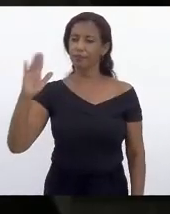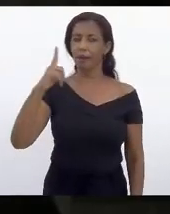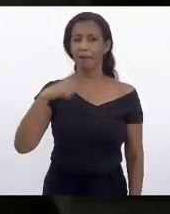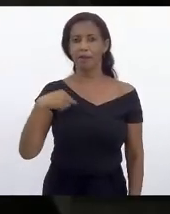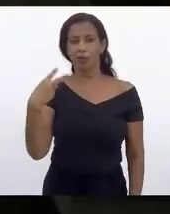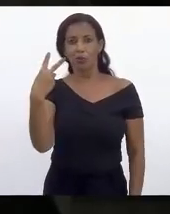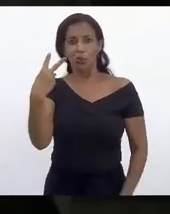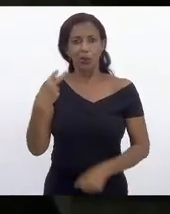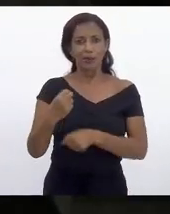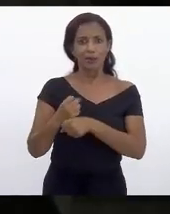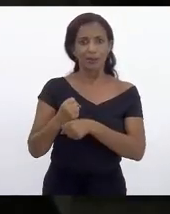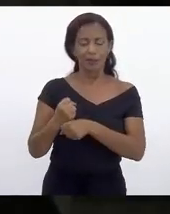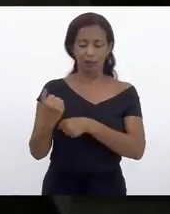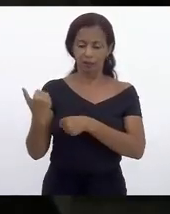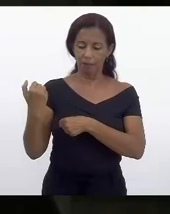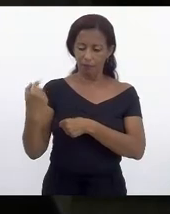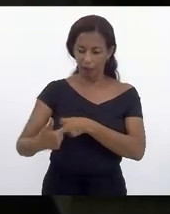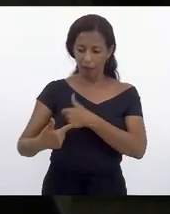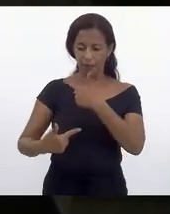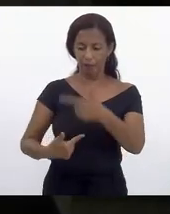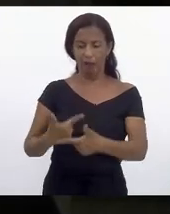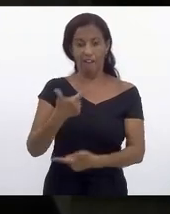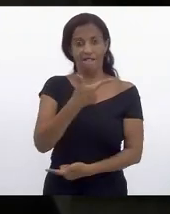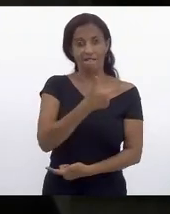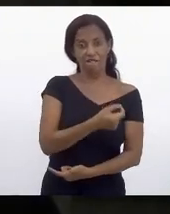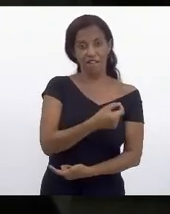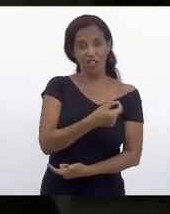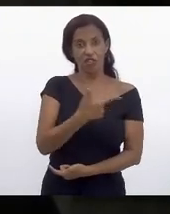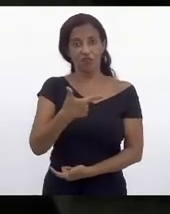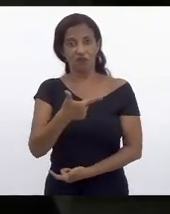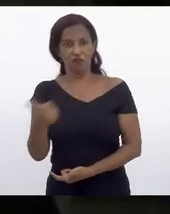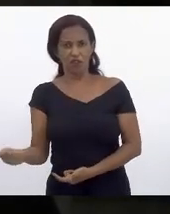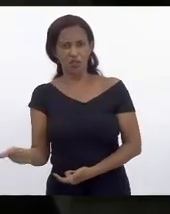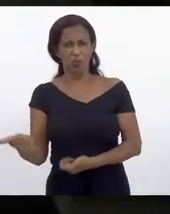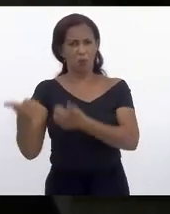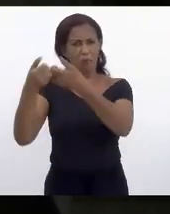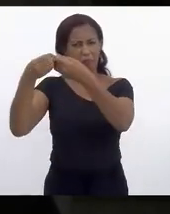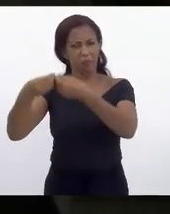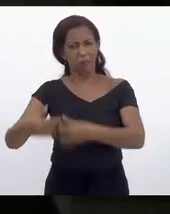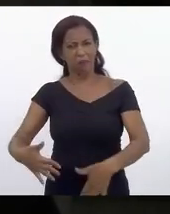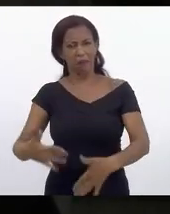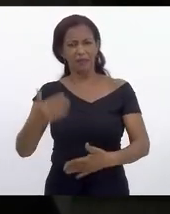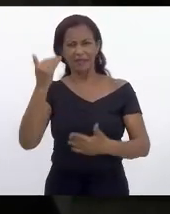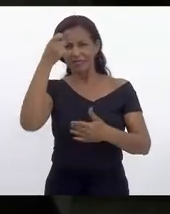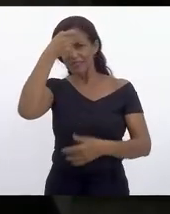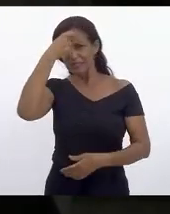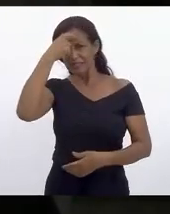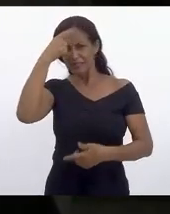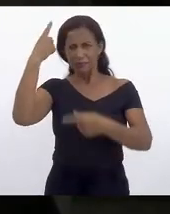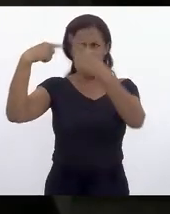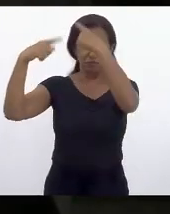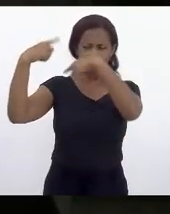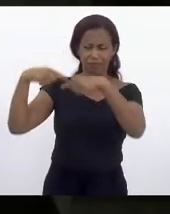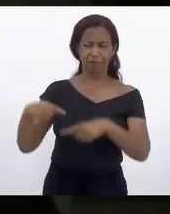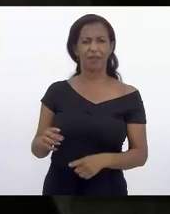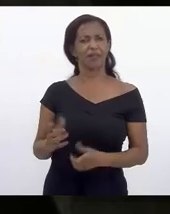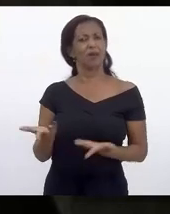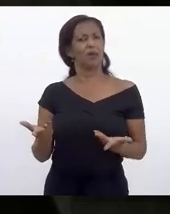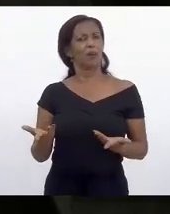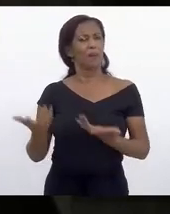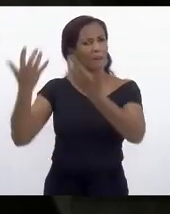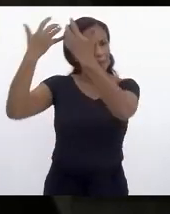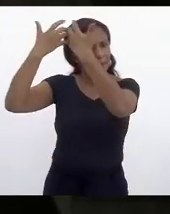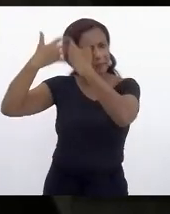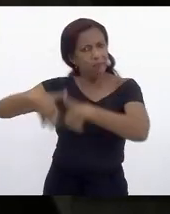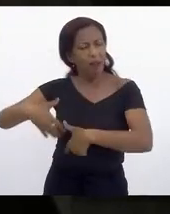anos letivos seguidos, 2020 e 2021, com graves perdas no seu processo de desenvolvimento, no seu processo educacional,